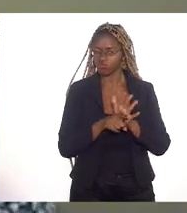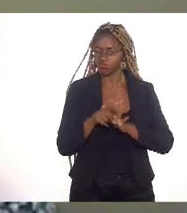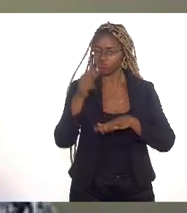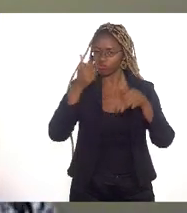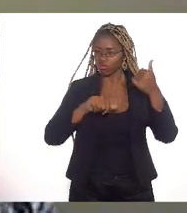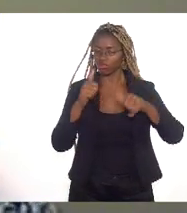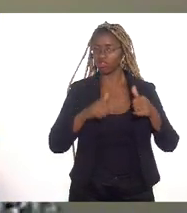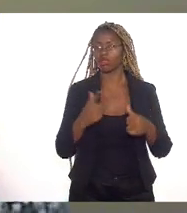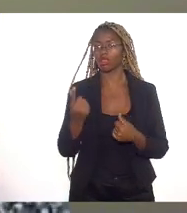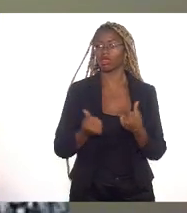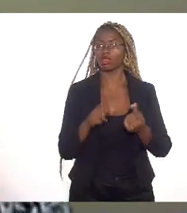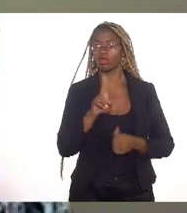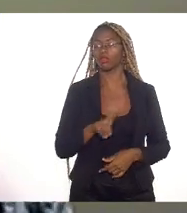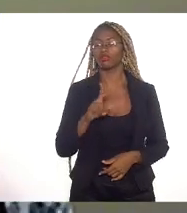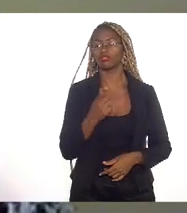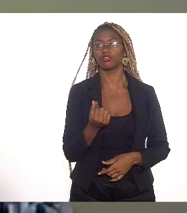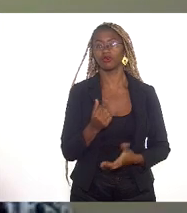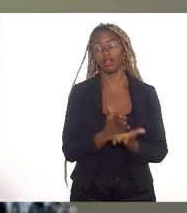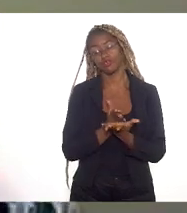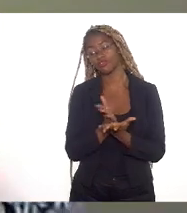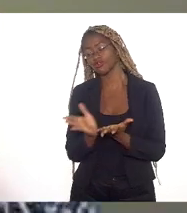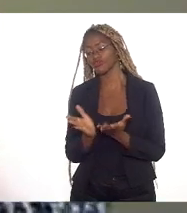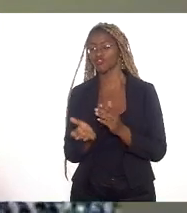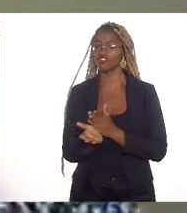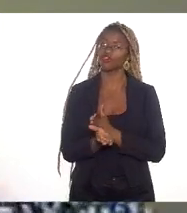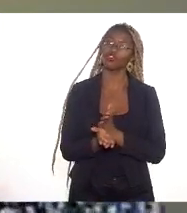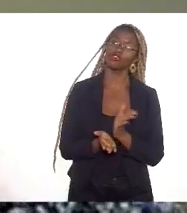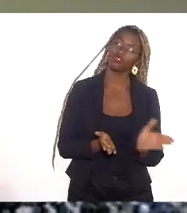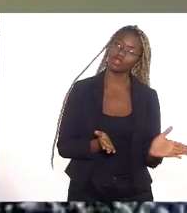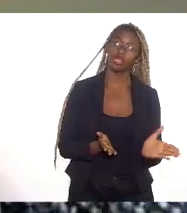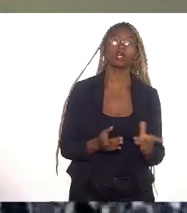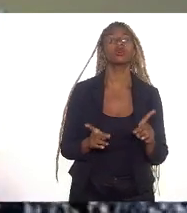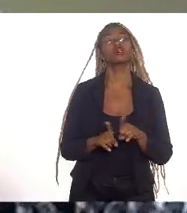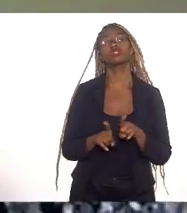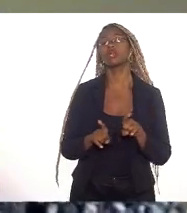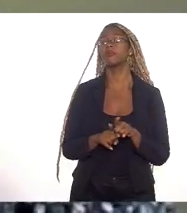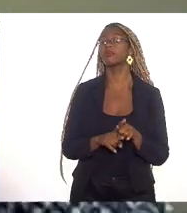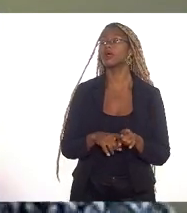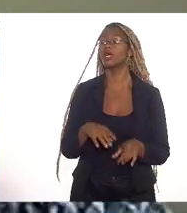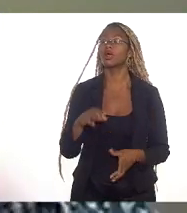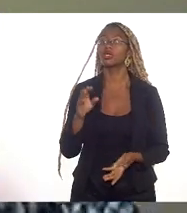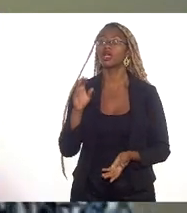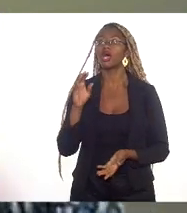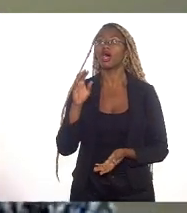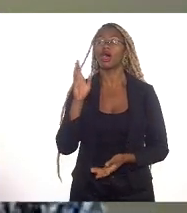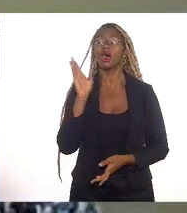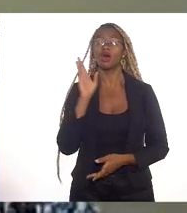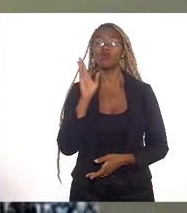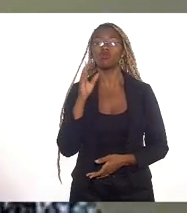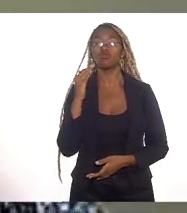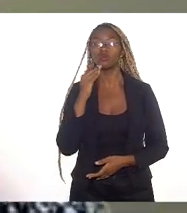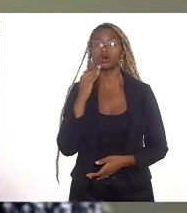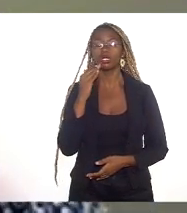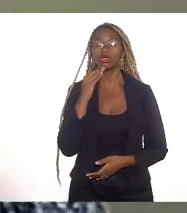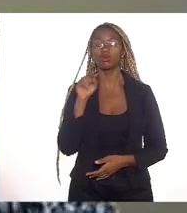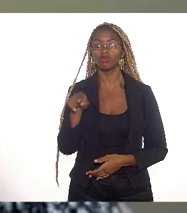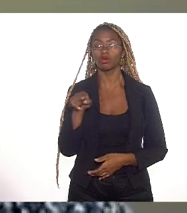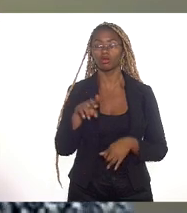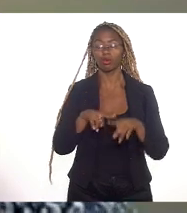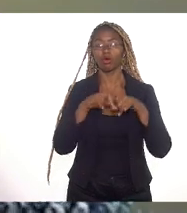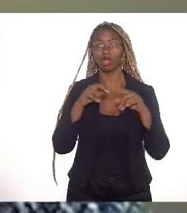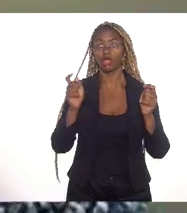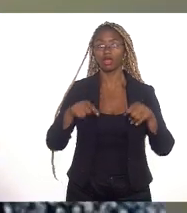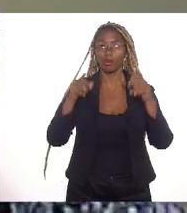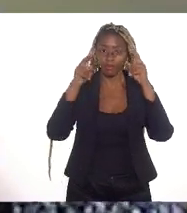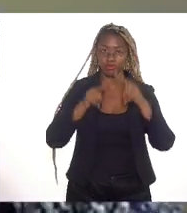os desvios, os danos ao erário, os gargalos, exatamente porque conseguimos